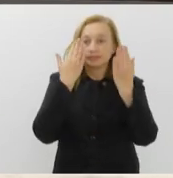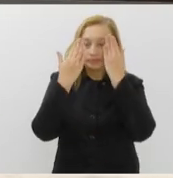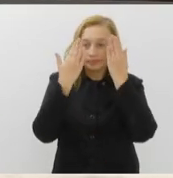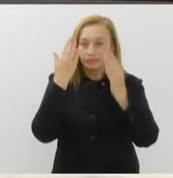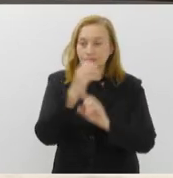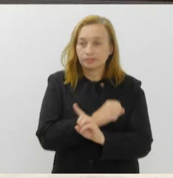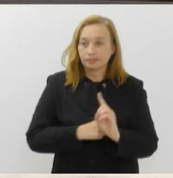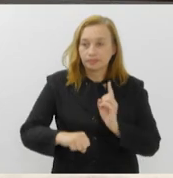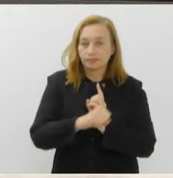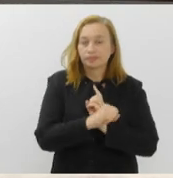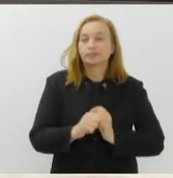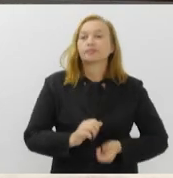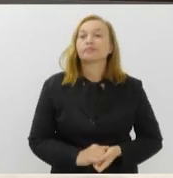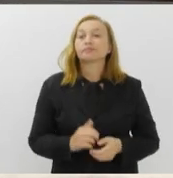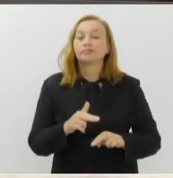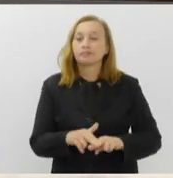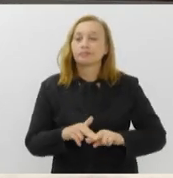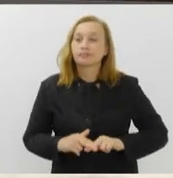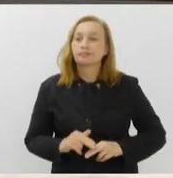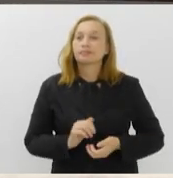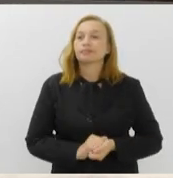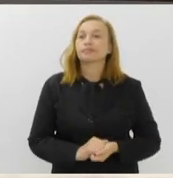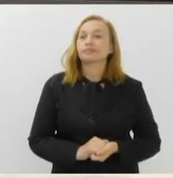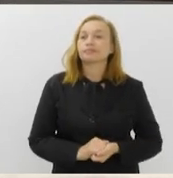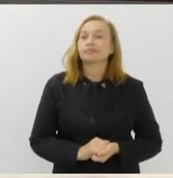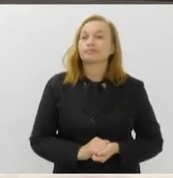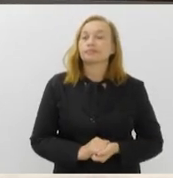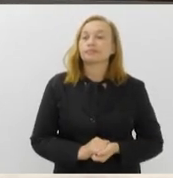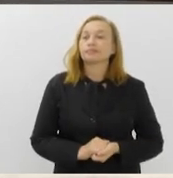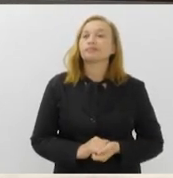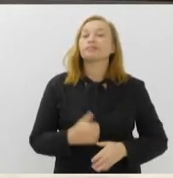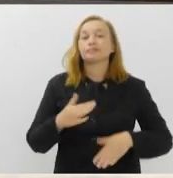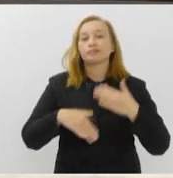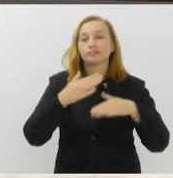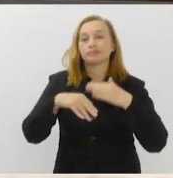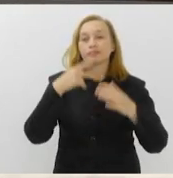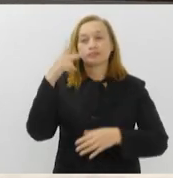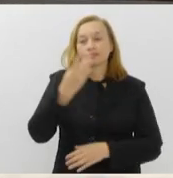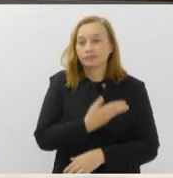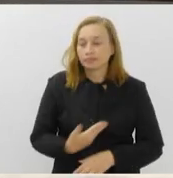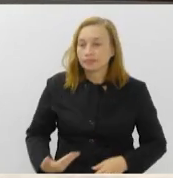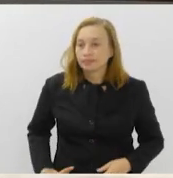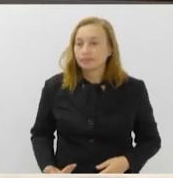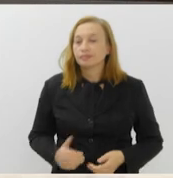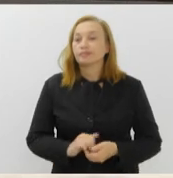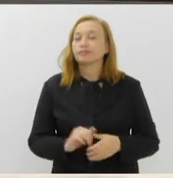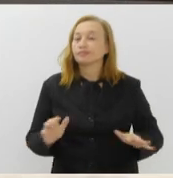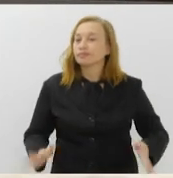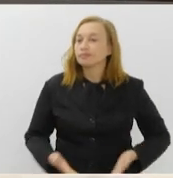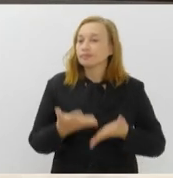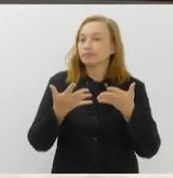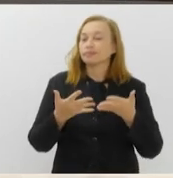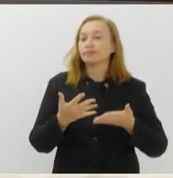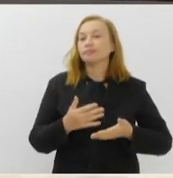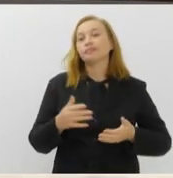psicossocial. Portanto, desenvolver políticas públicas para incentivar essas